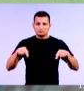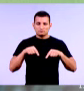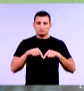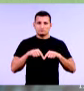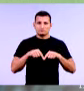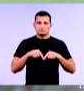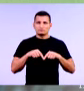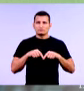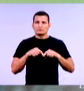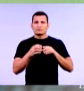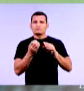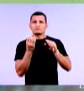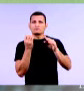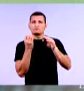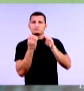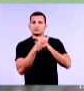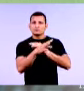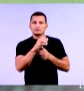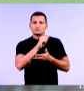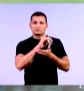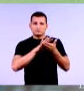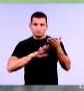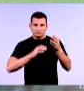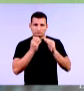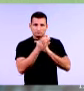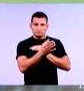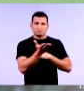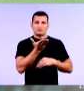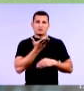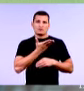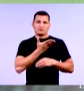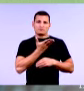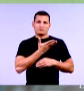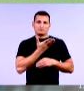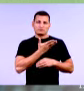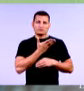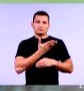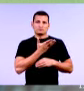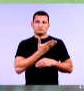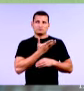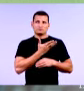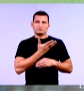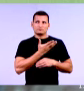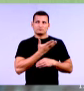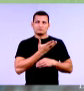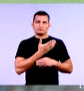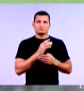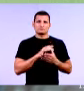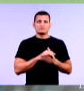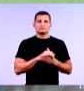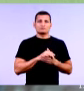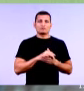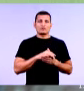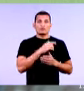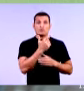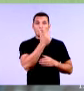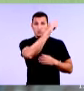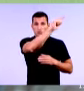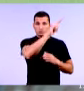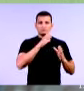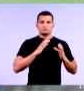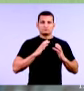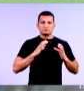e envia uma mensagem de texto a um colega em uma filial da sua empresa em outra cidade,